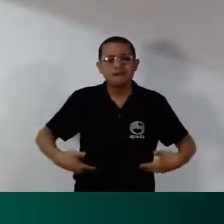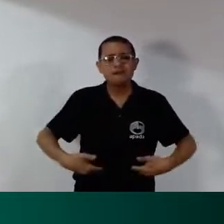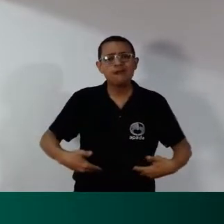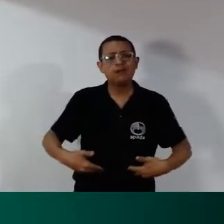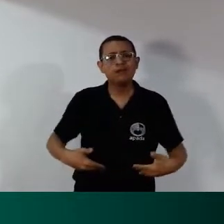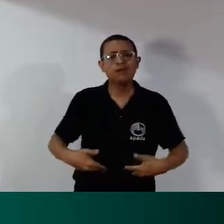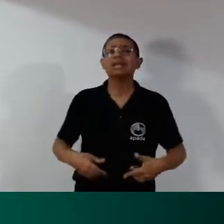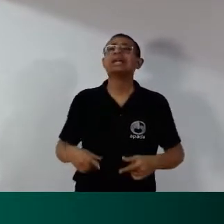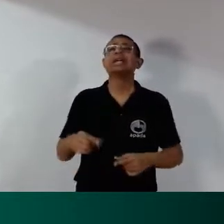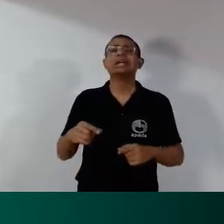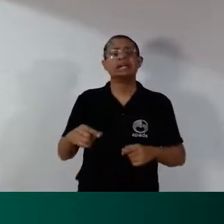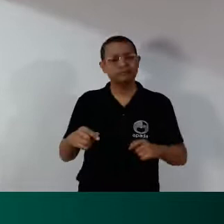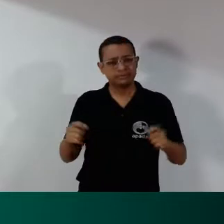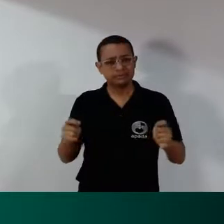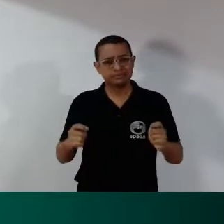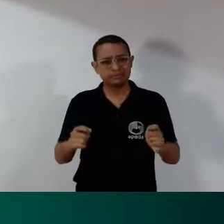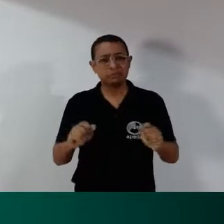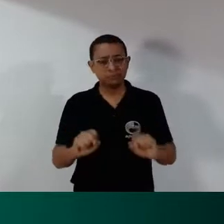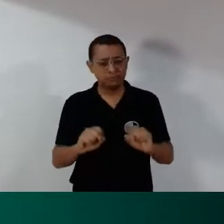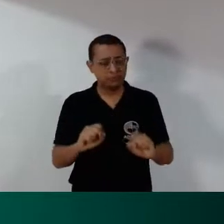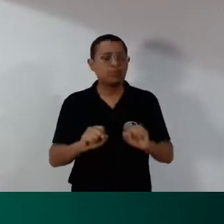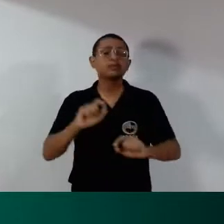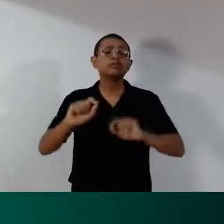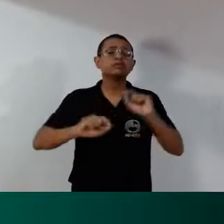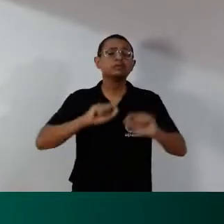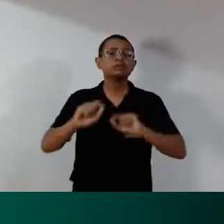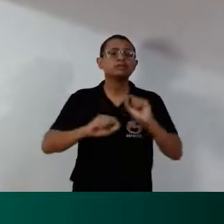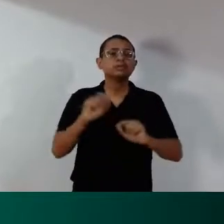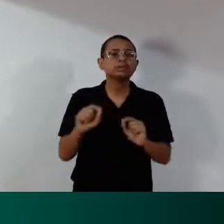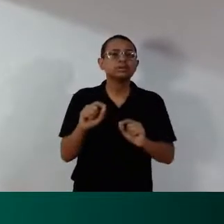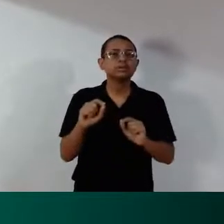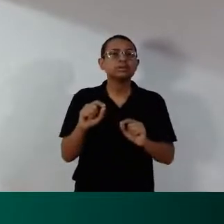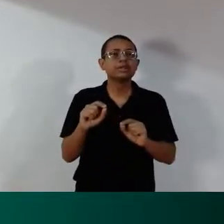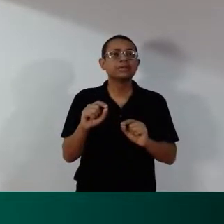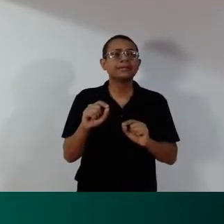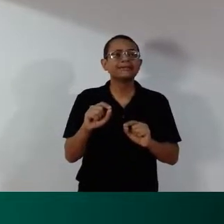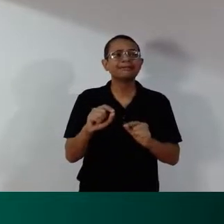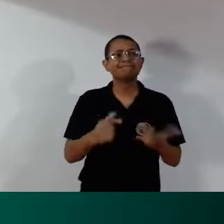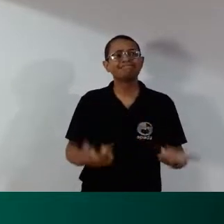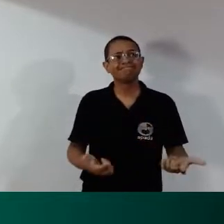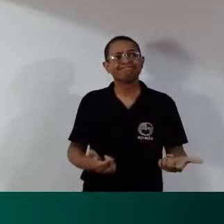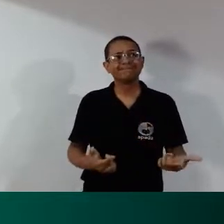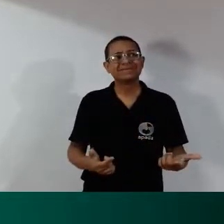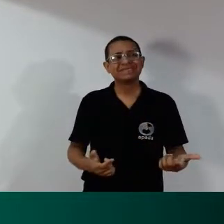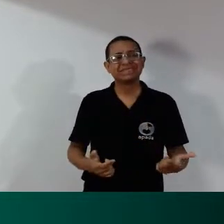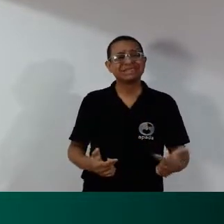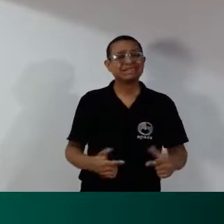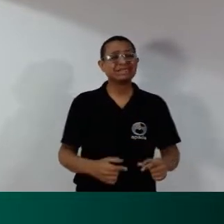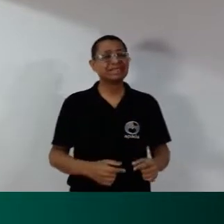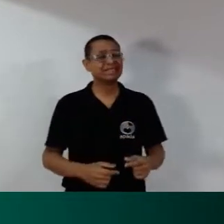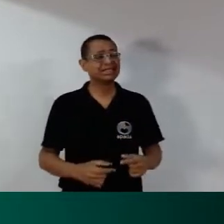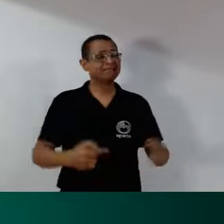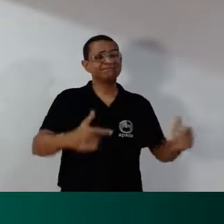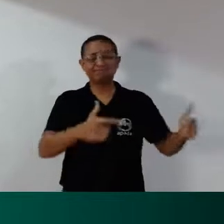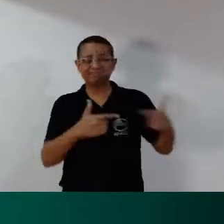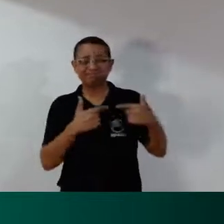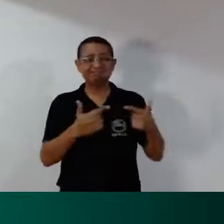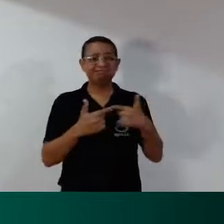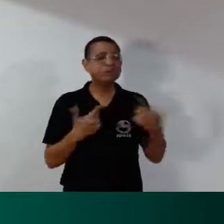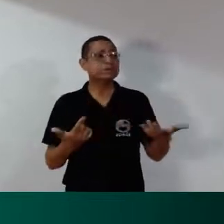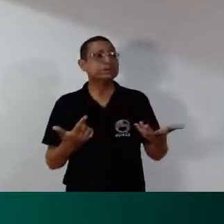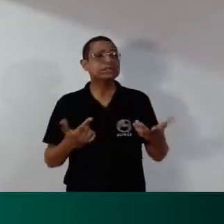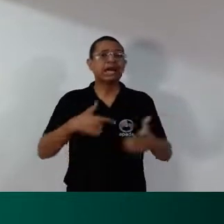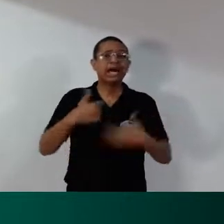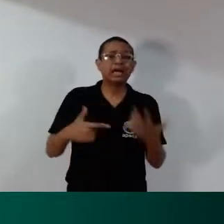com a questão da nossa o nosso analfabetismo político vamos dizer assim de entender quando falo